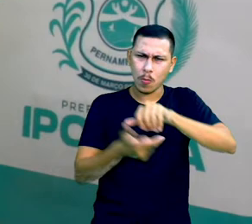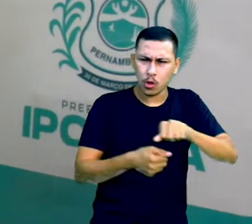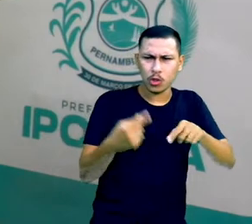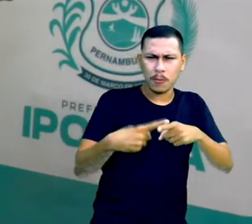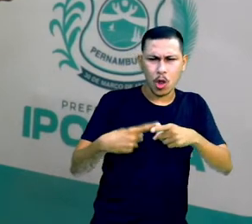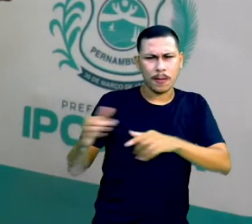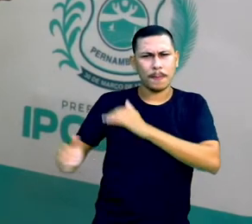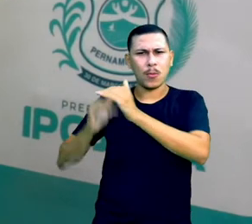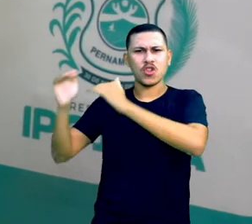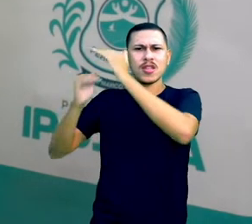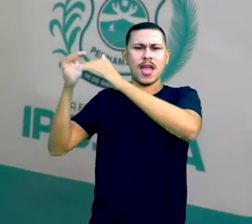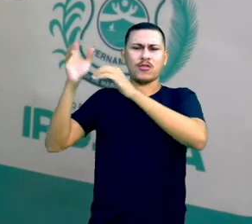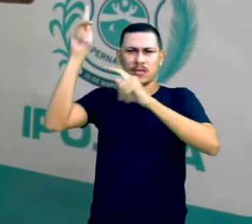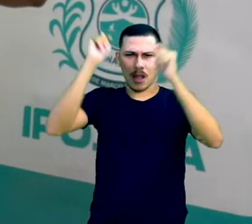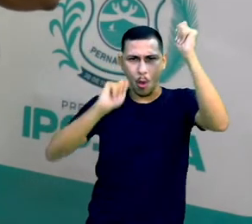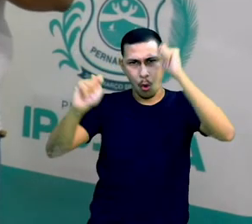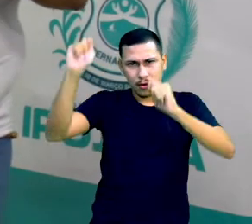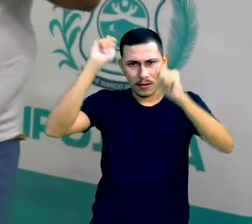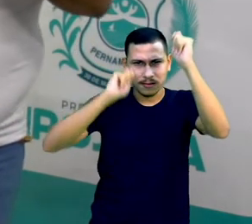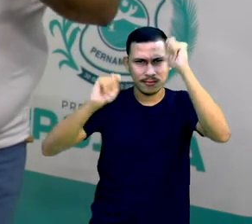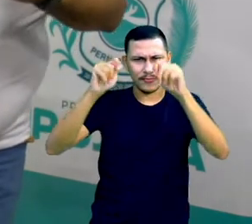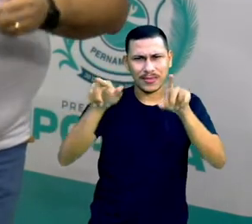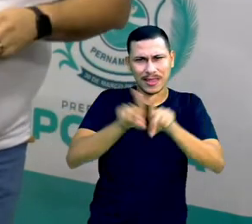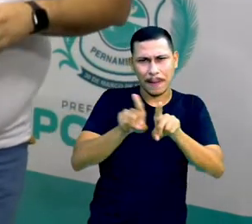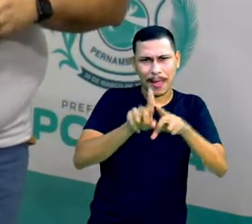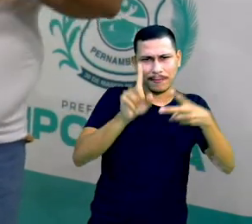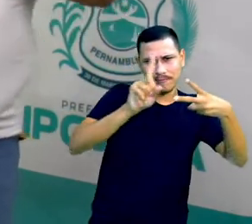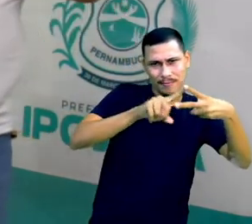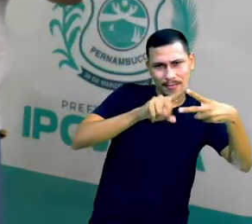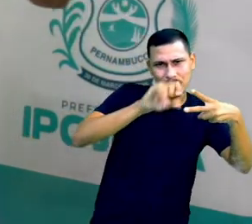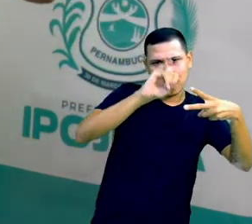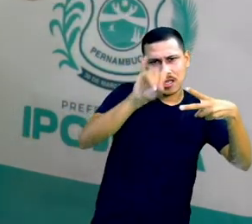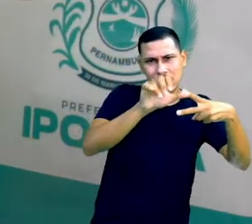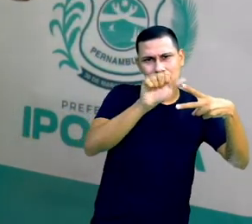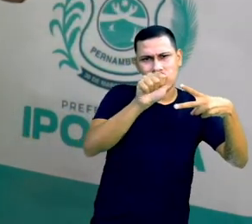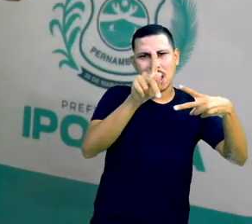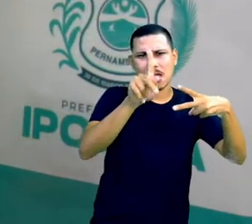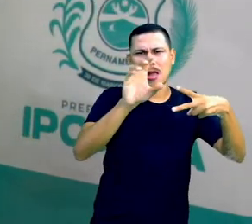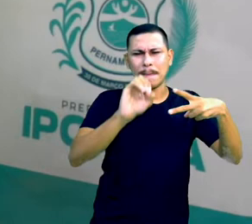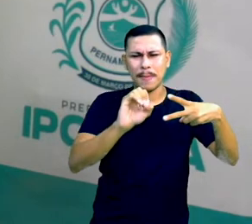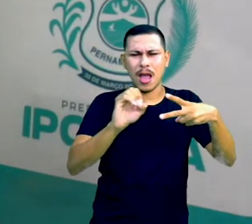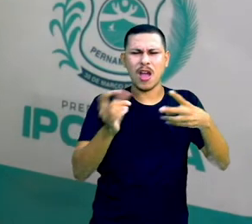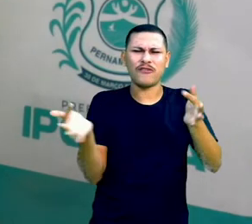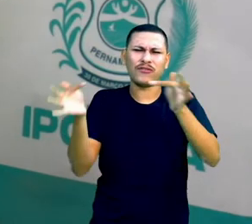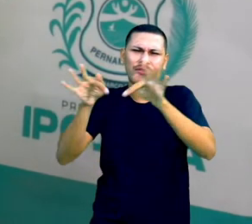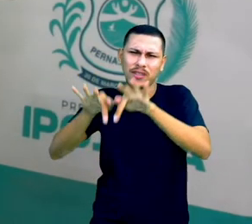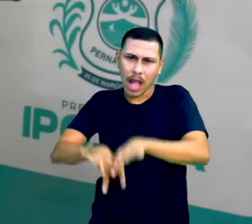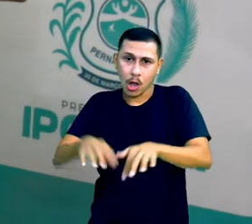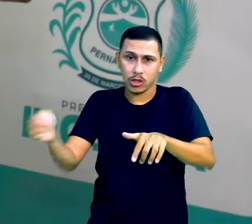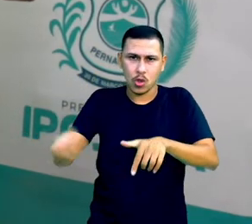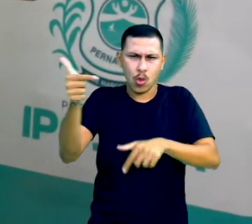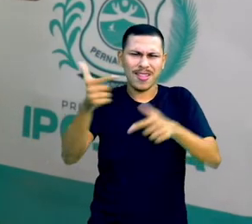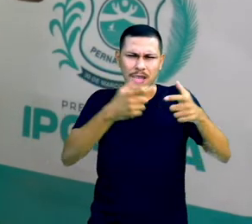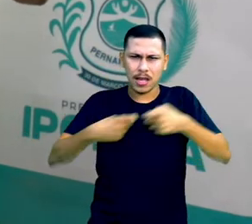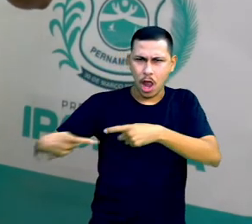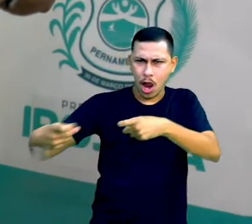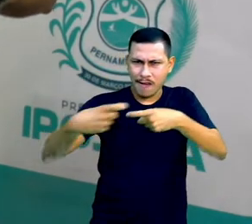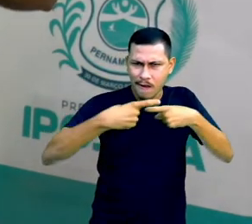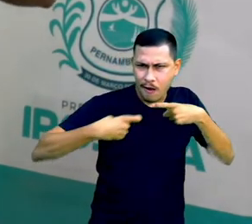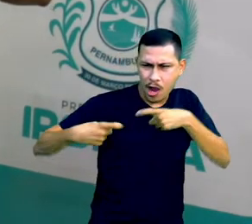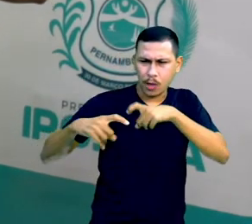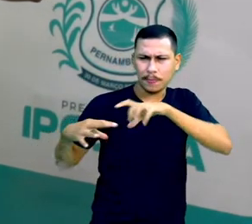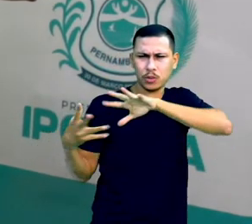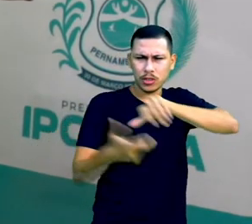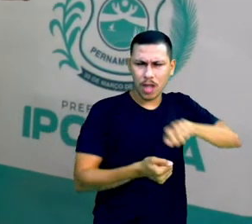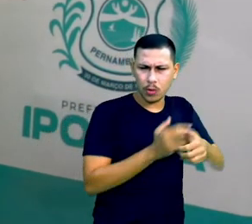de industrialização, e dá destaque ao Japão, que desde o final da Segunda Guerra Mundial, quando ele